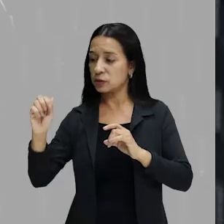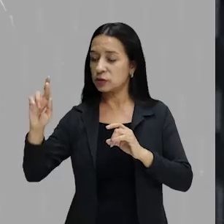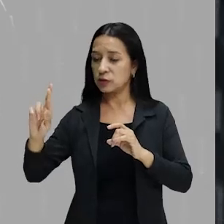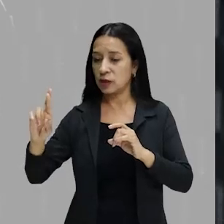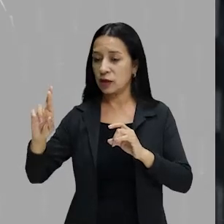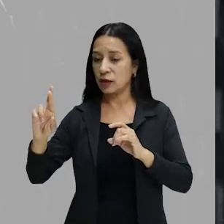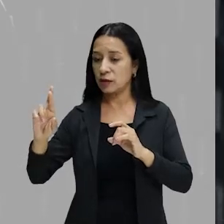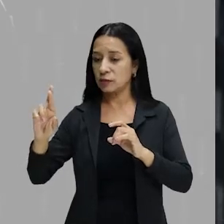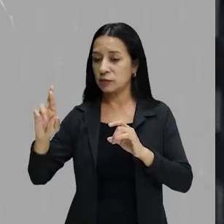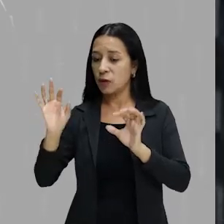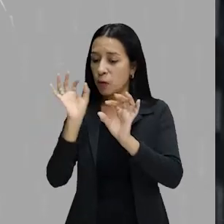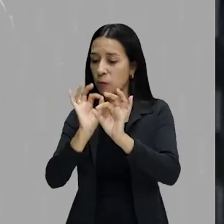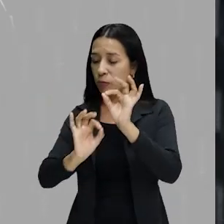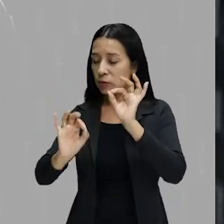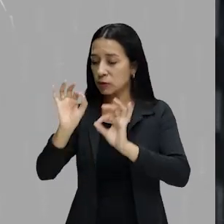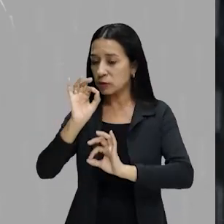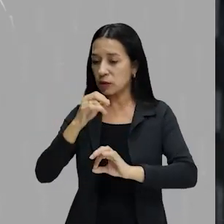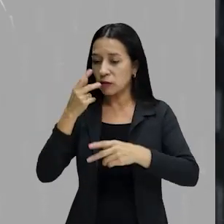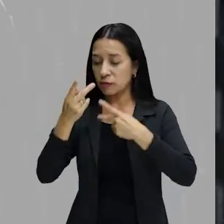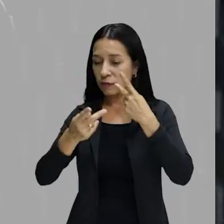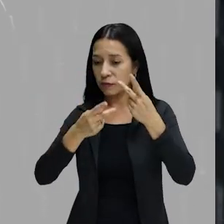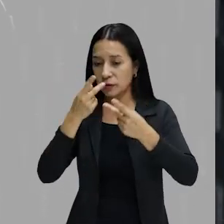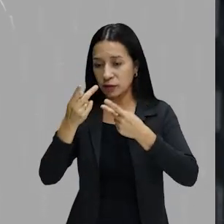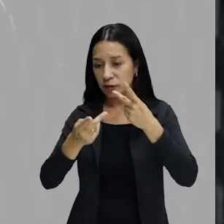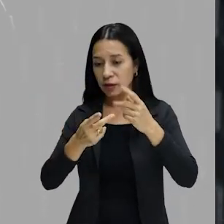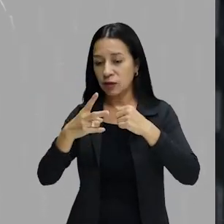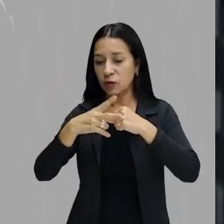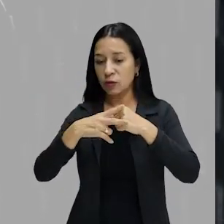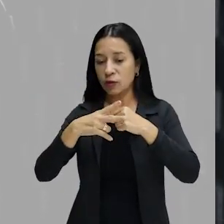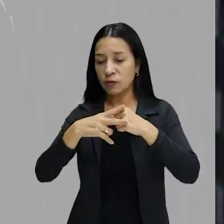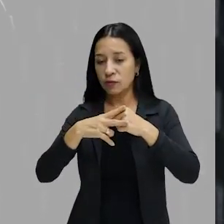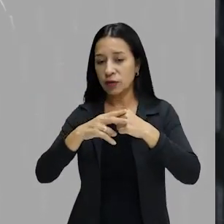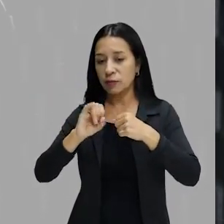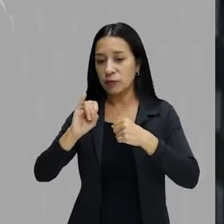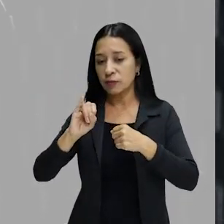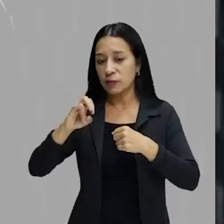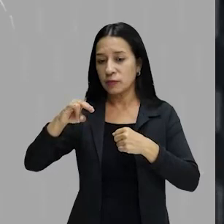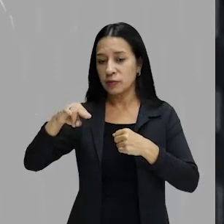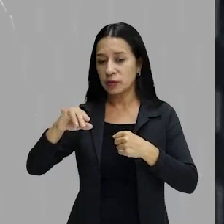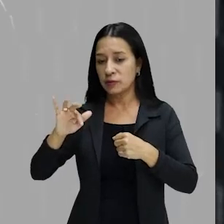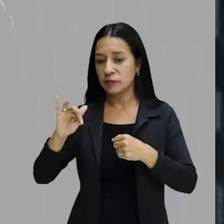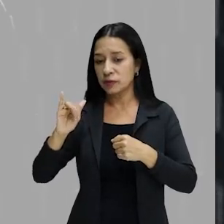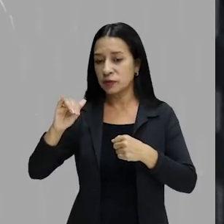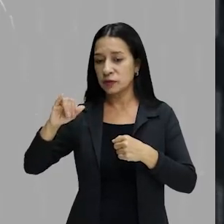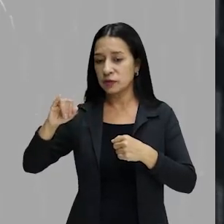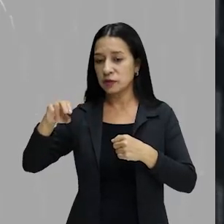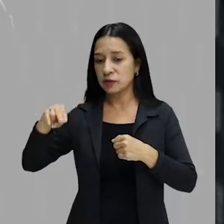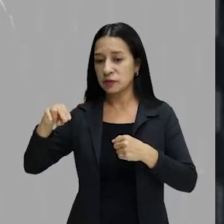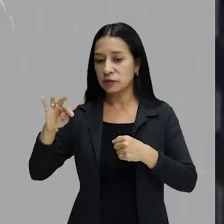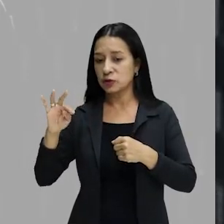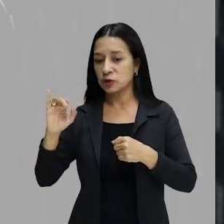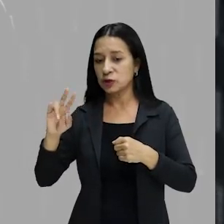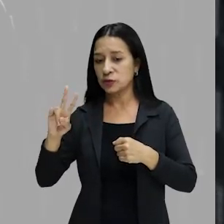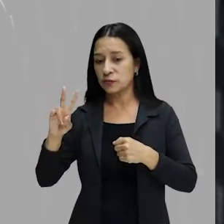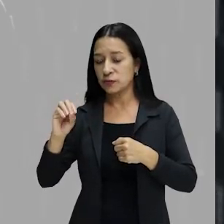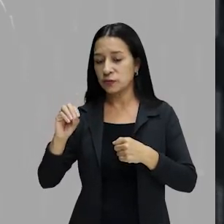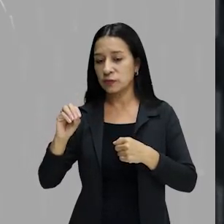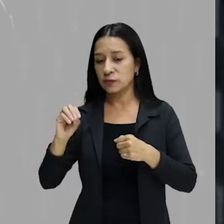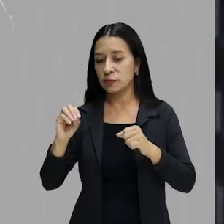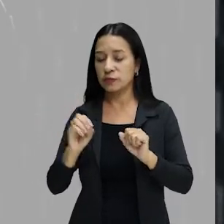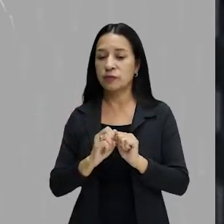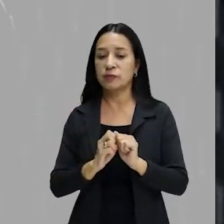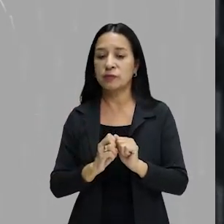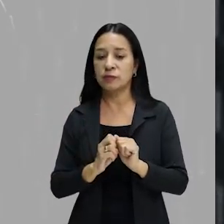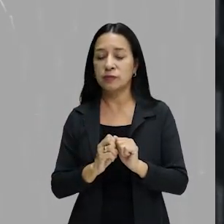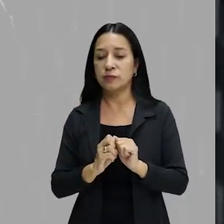oração, planejar, falar, o verbo está no infinitivo. Entendeu a dica? A pergunta é, a primeira oração subordinada é adverbial.